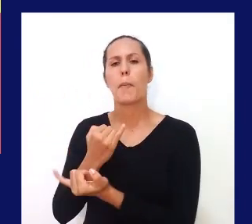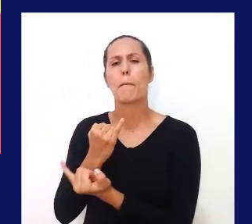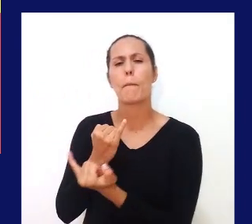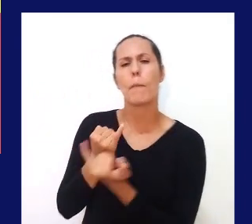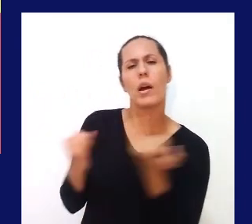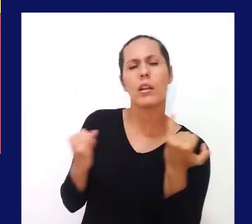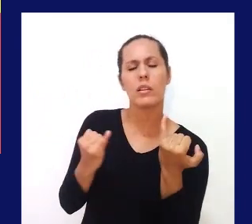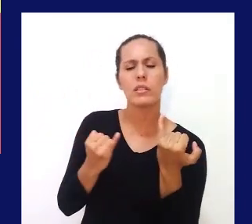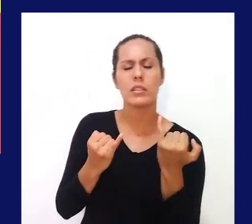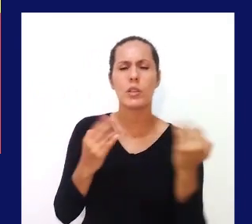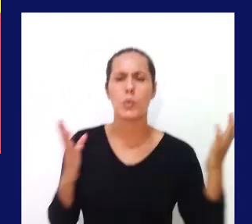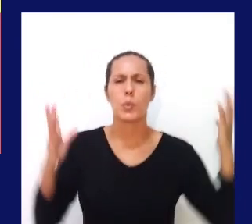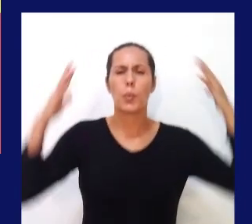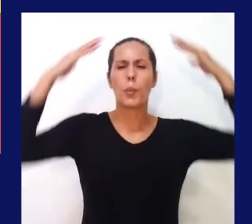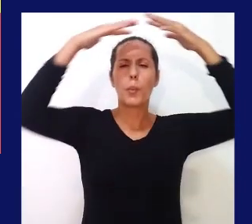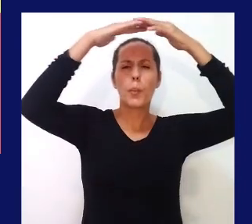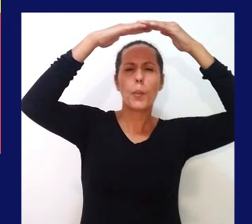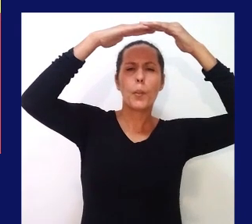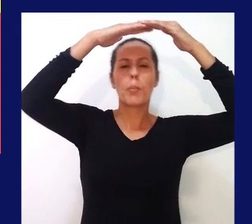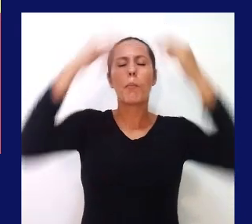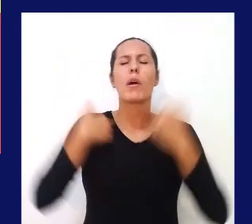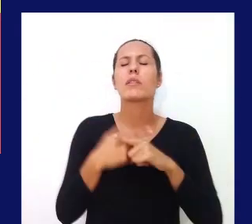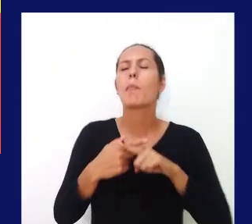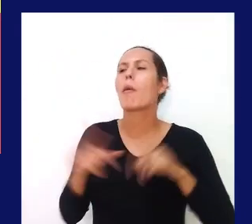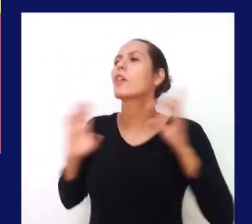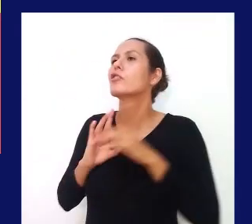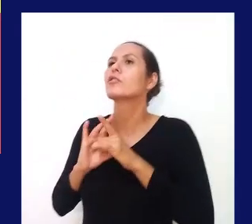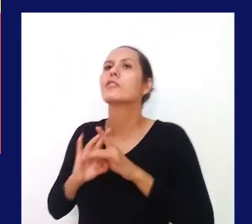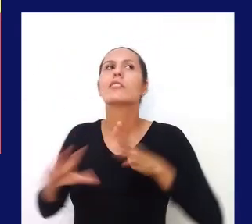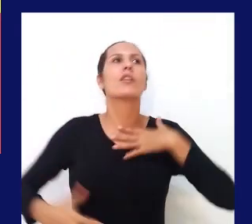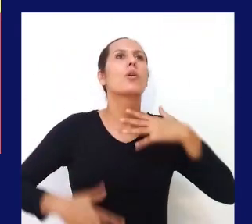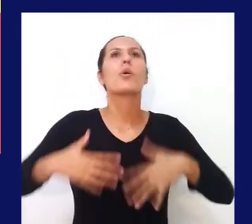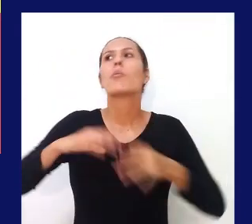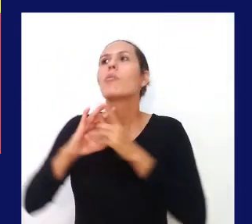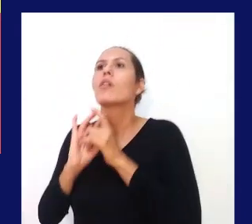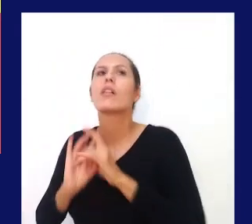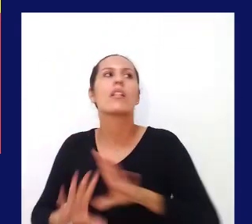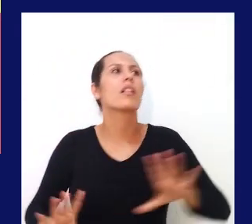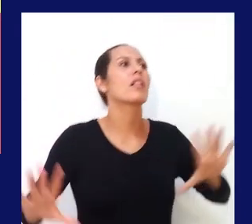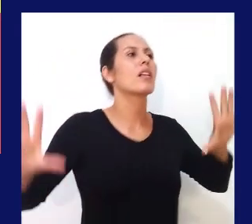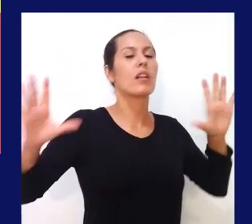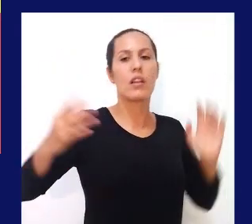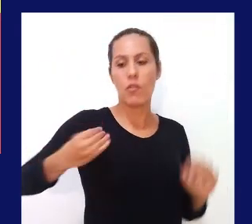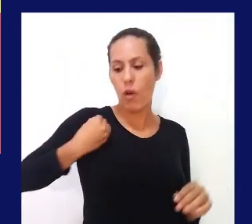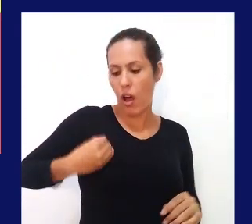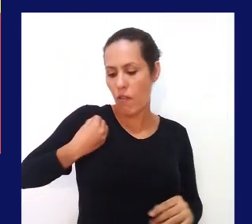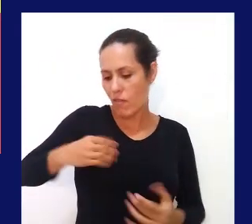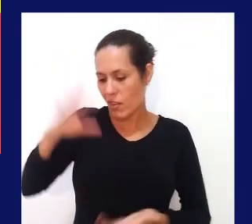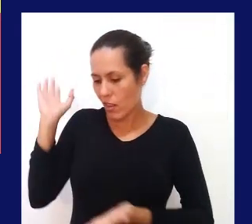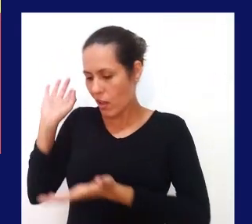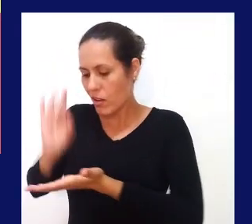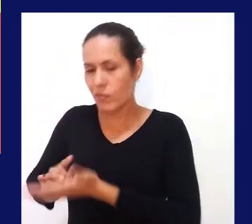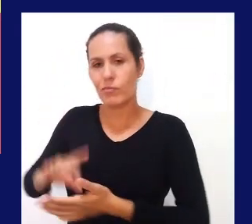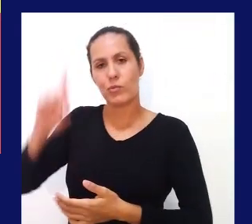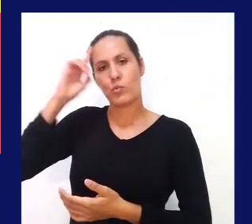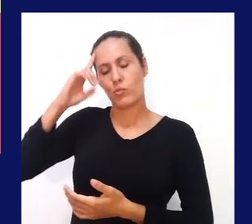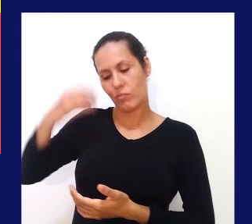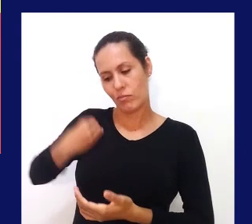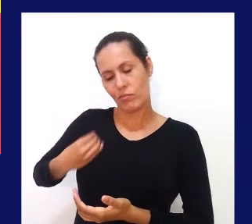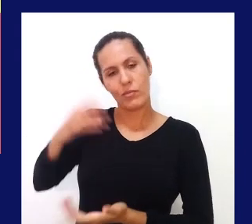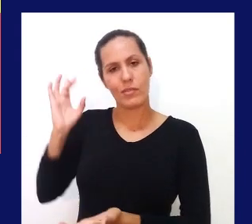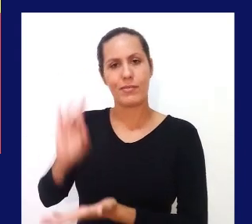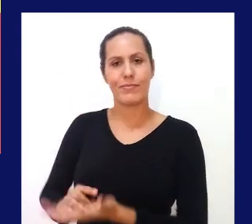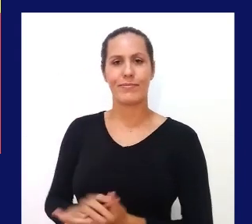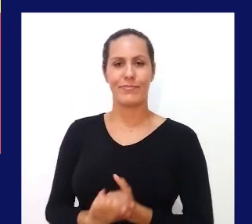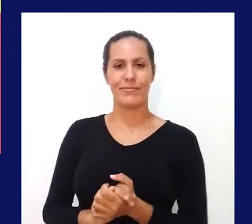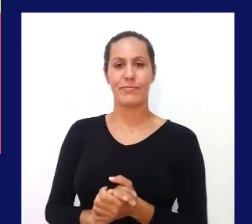que remetem ao balé, só que é muito mais espontâneo e é mais relacionado com a vida real e cotidiana. Então,